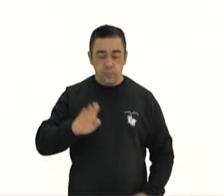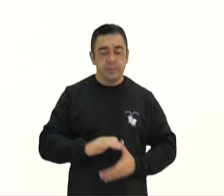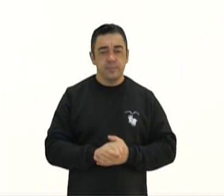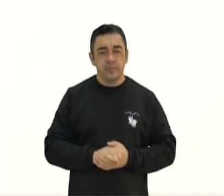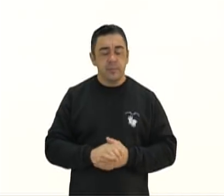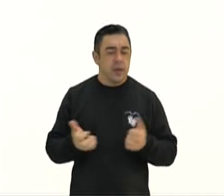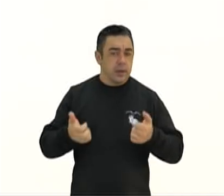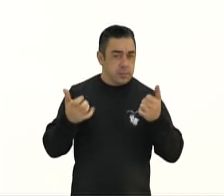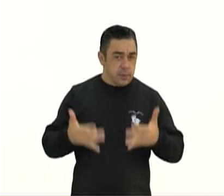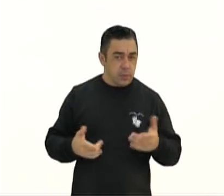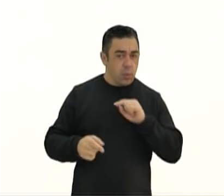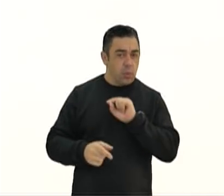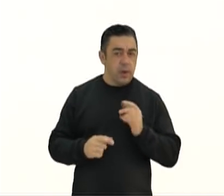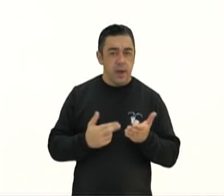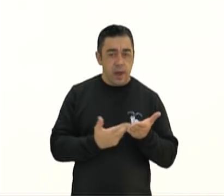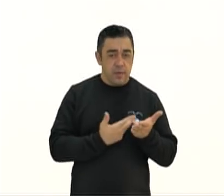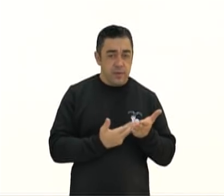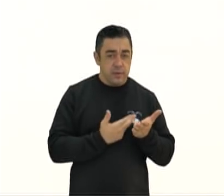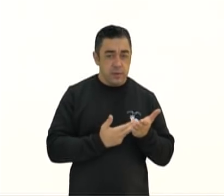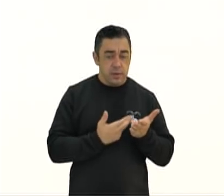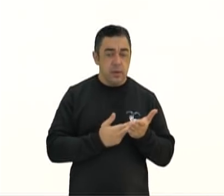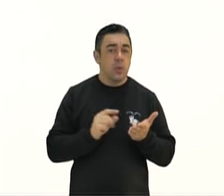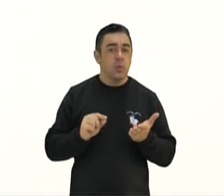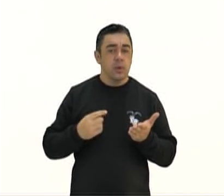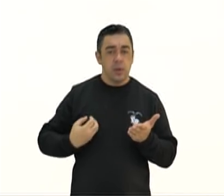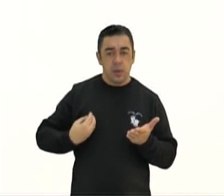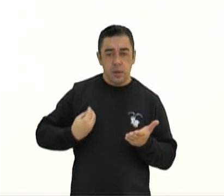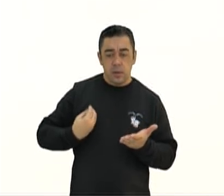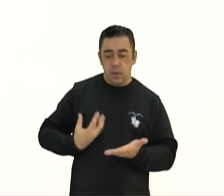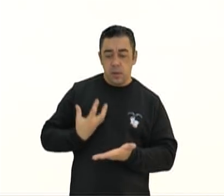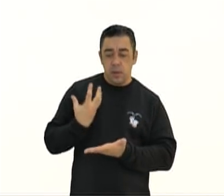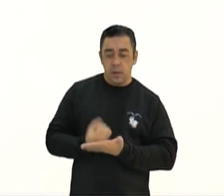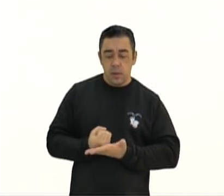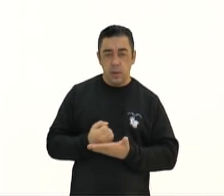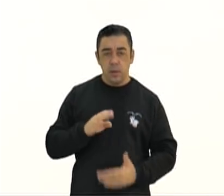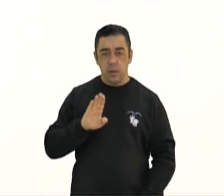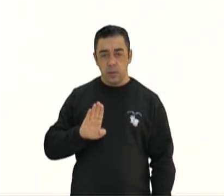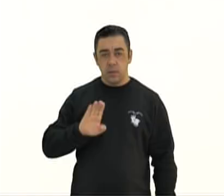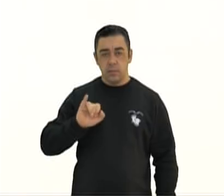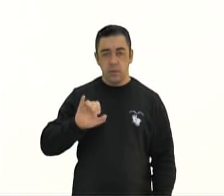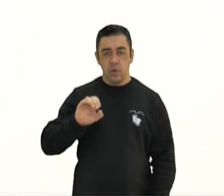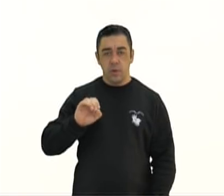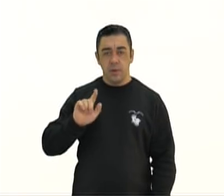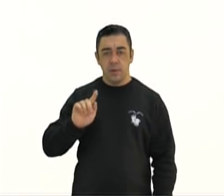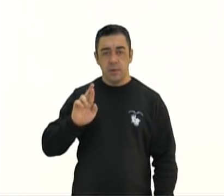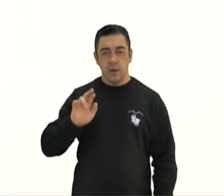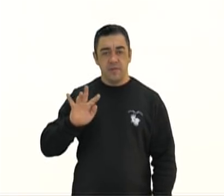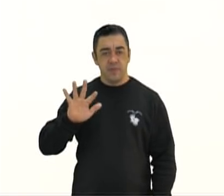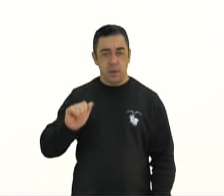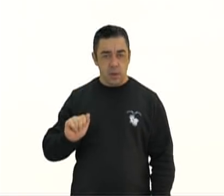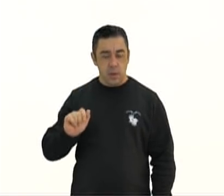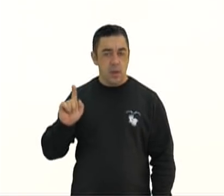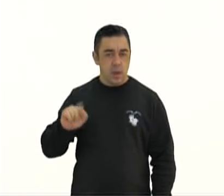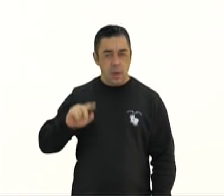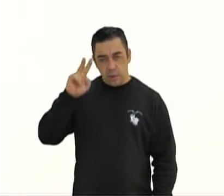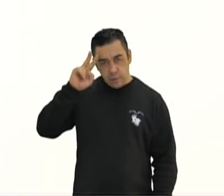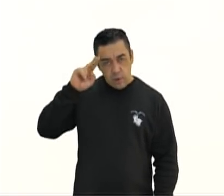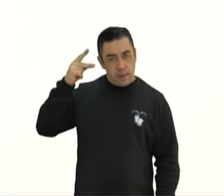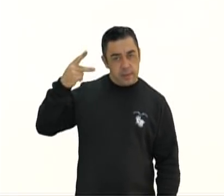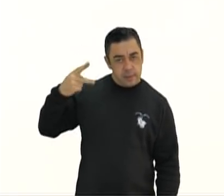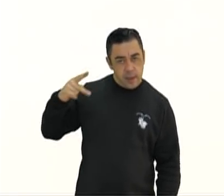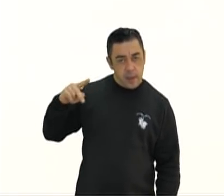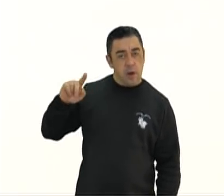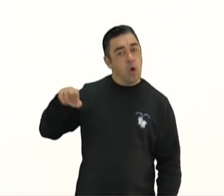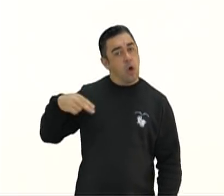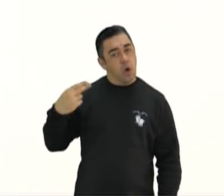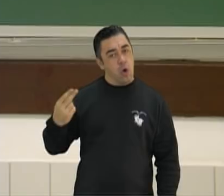pra gente que é uma revista biográfica, ou seja, ele está contando uma história dele, ou uma história da qual ele